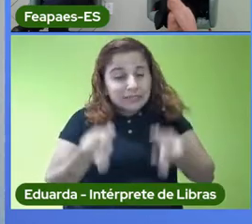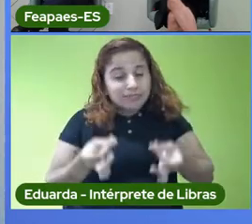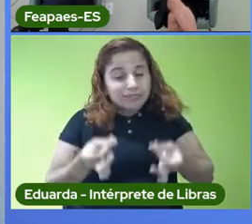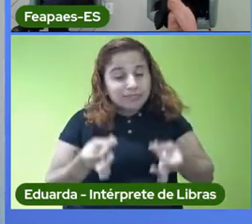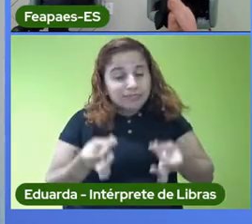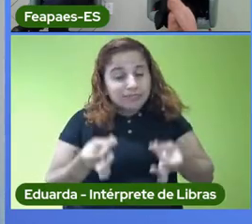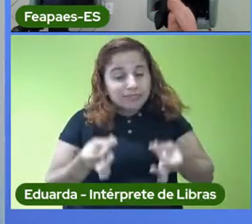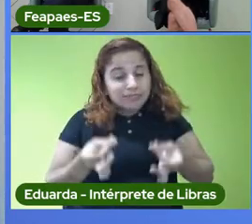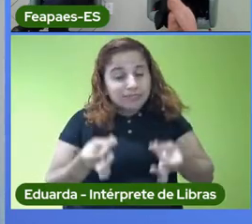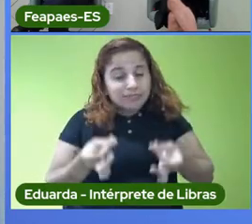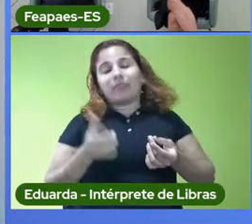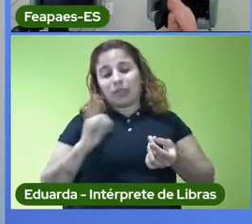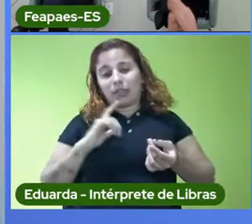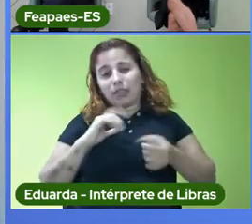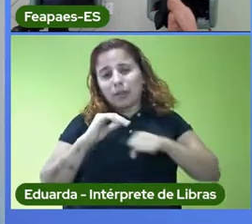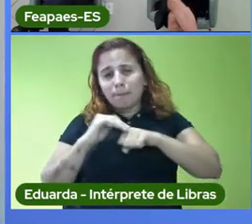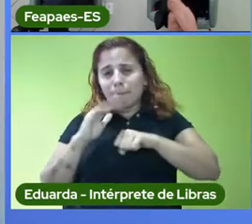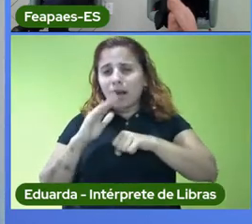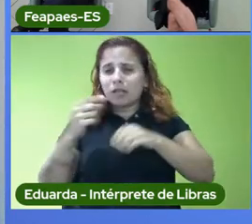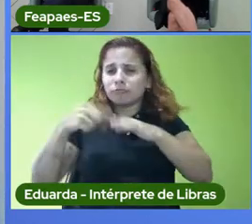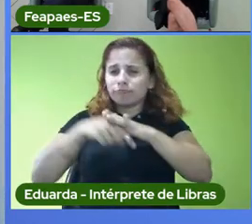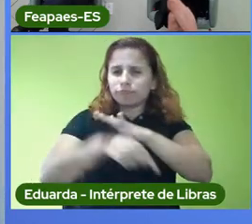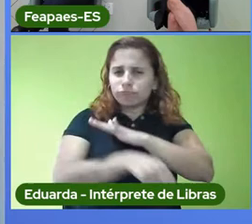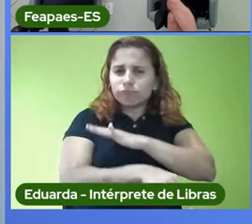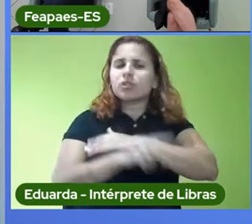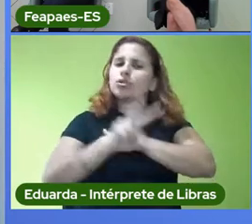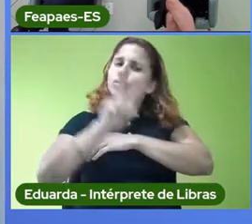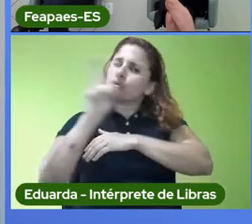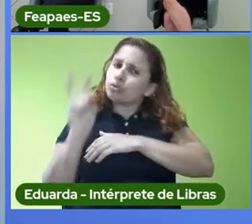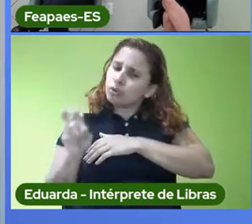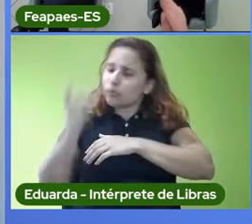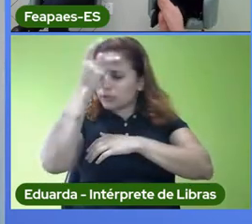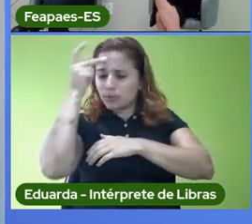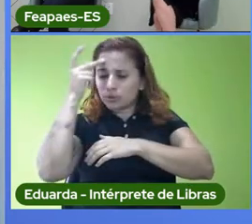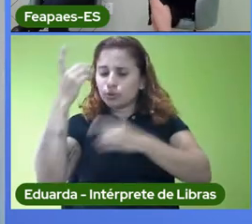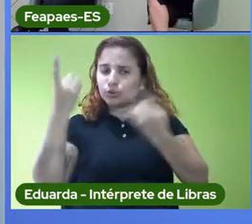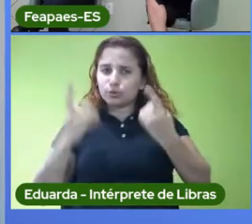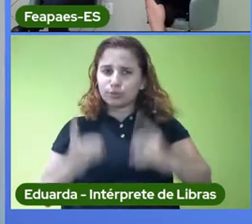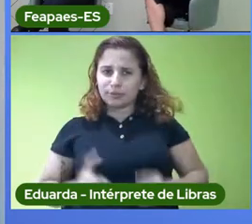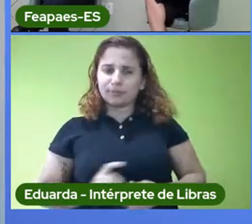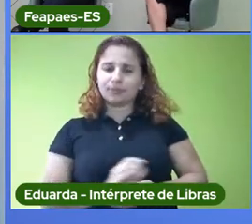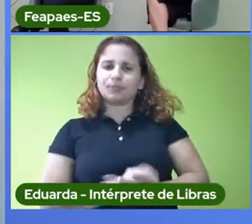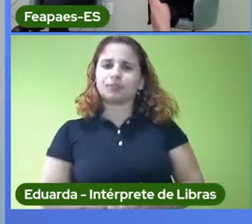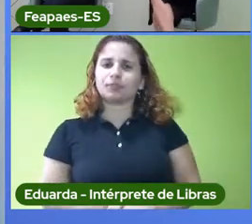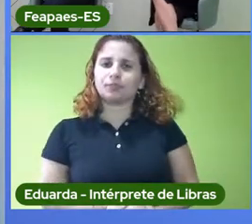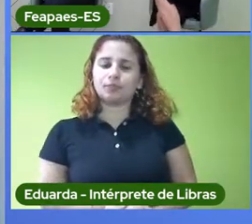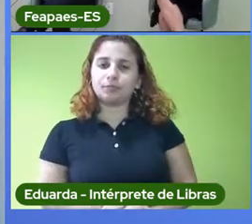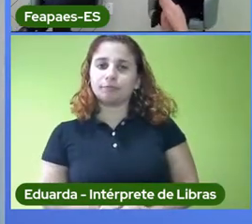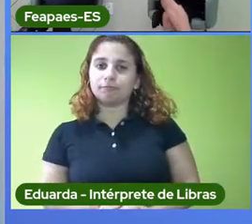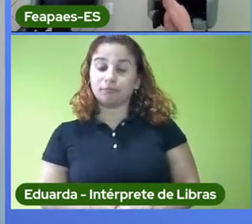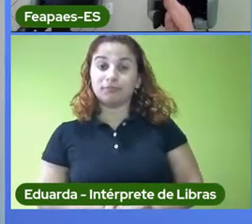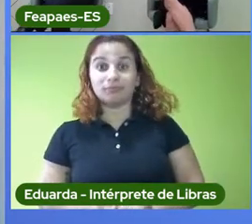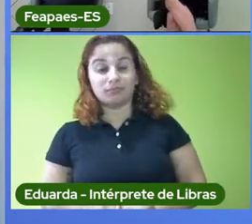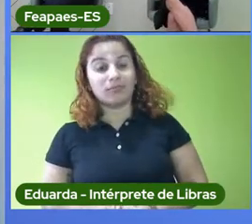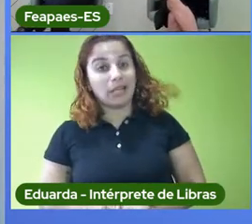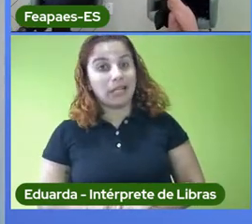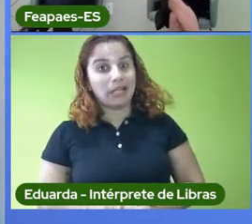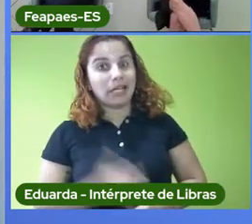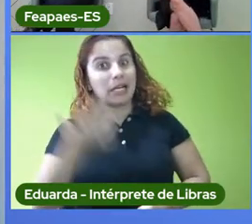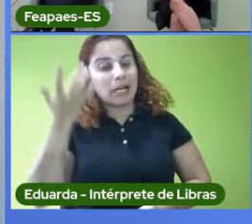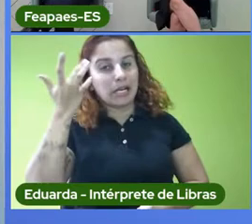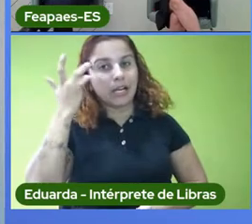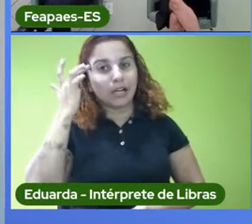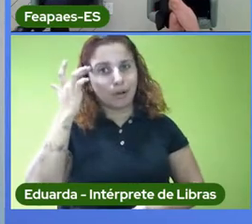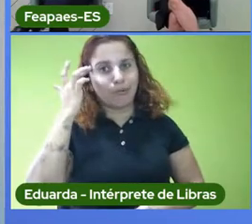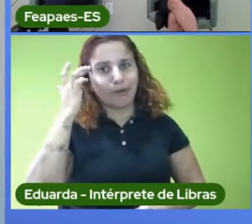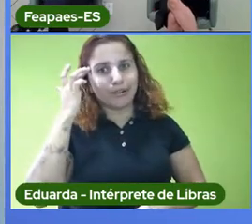é mais desafiante ainda para o caso das pessoas com deficiência. Eu acho que é um pouco nessa mesma linha, né, Nara,